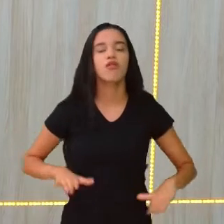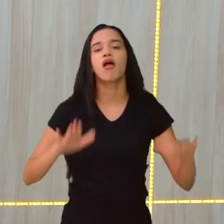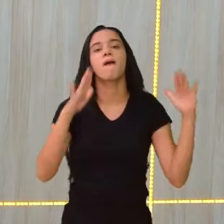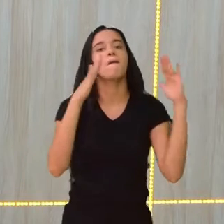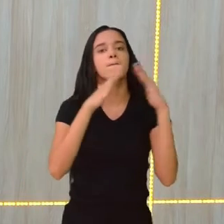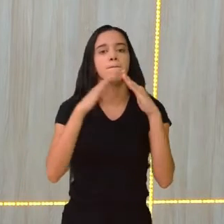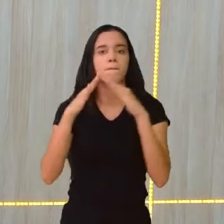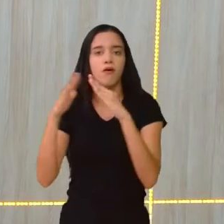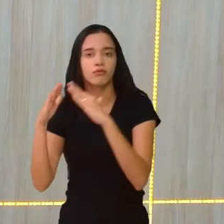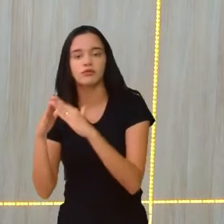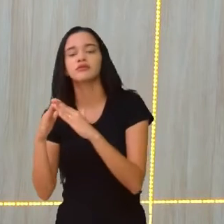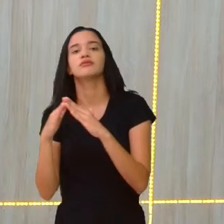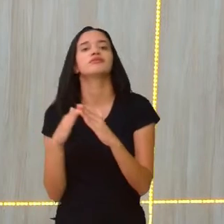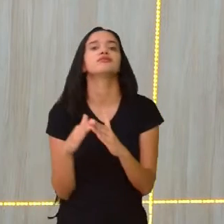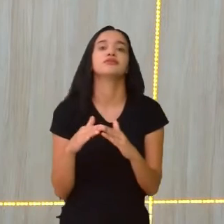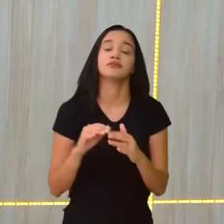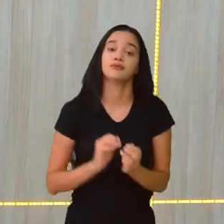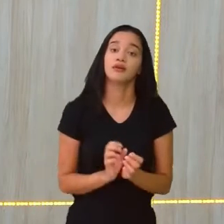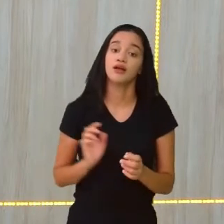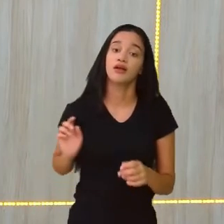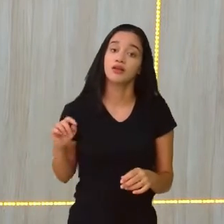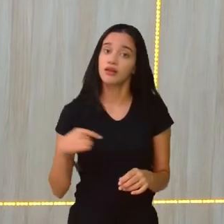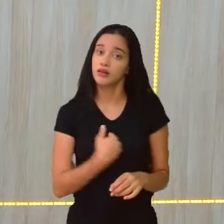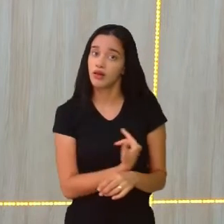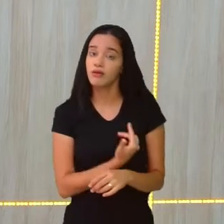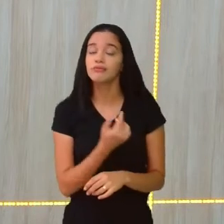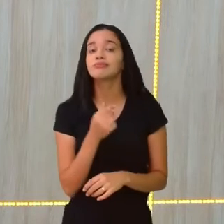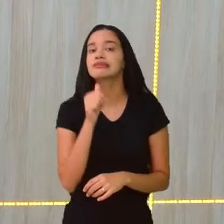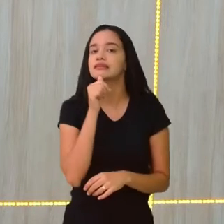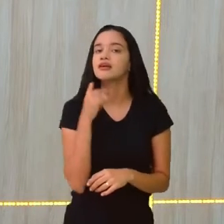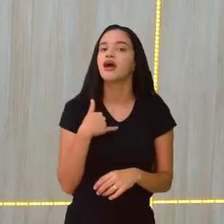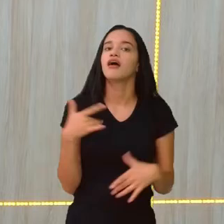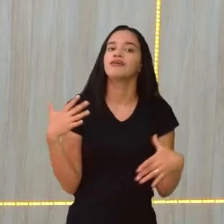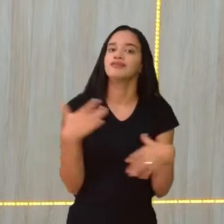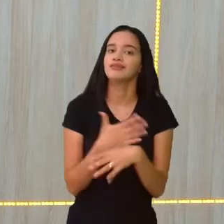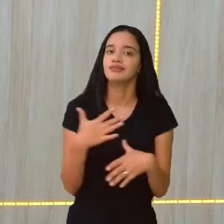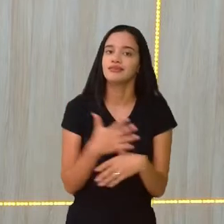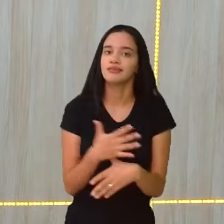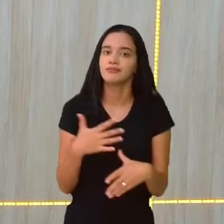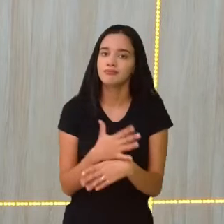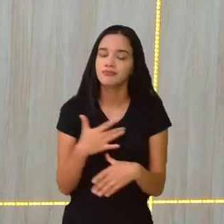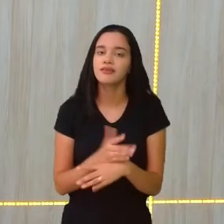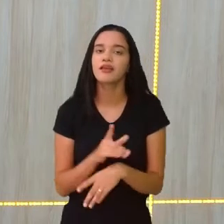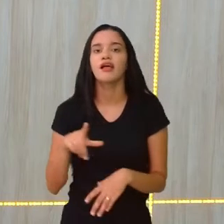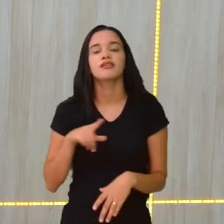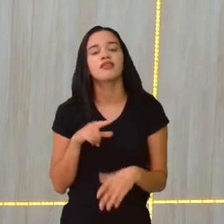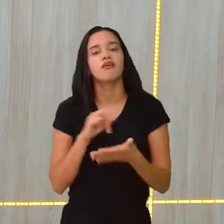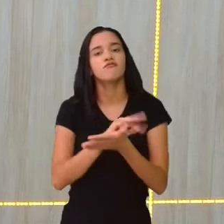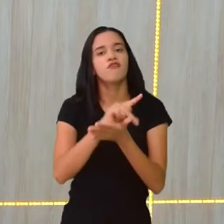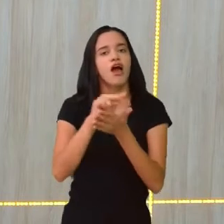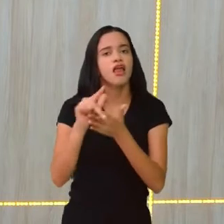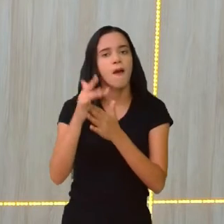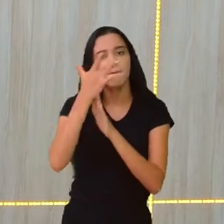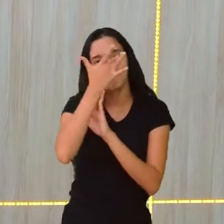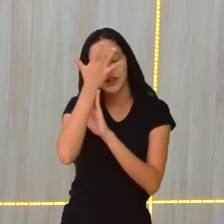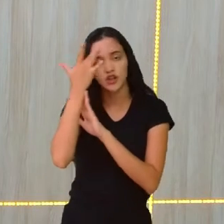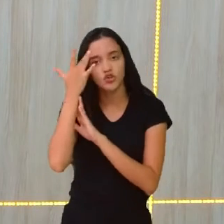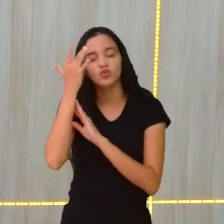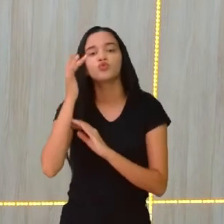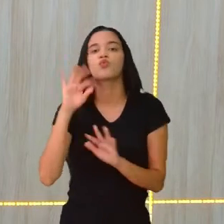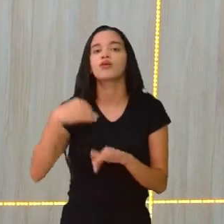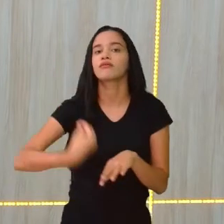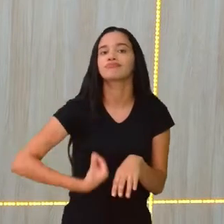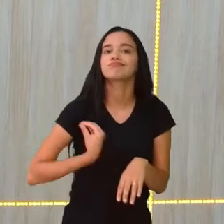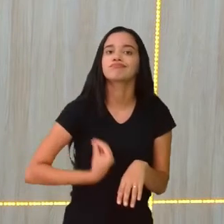moradia devido ao êxodo rural. Então nós ainda somos uma cidade que tem muitas pessoas que vivem em